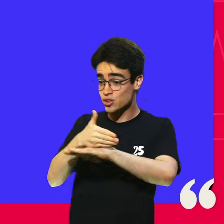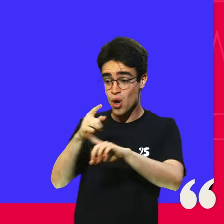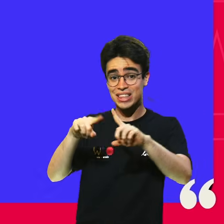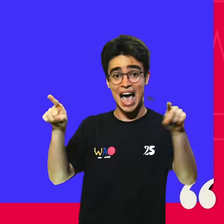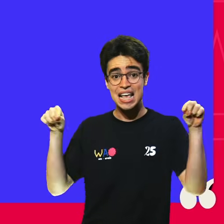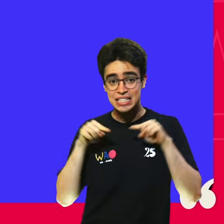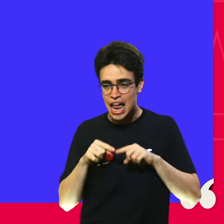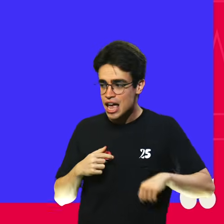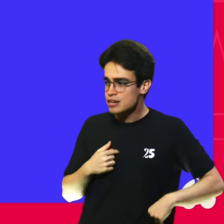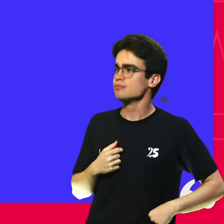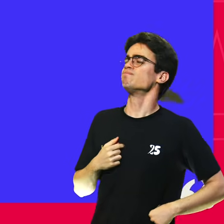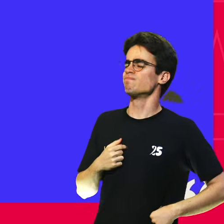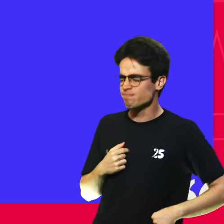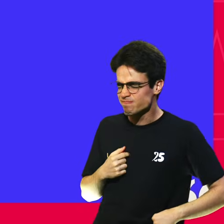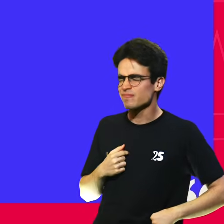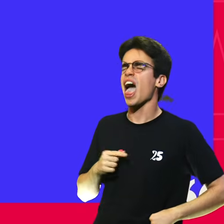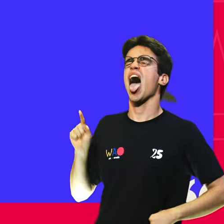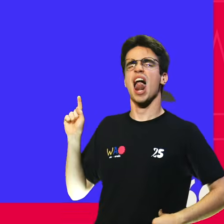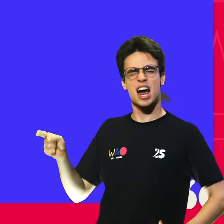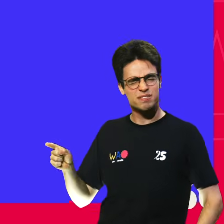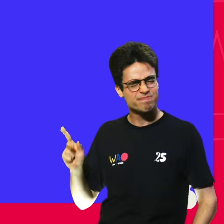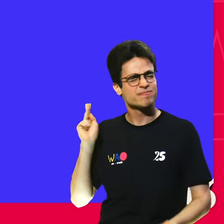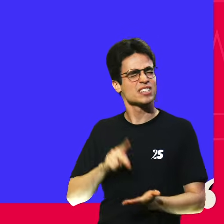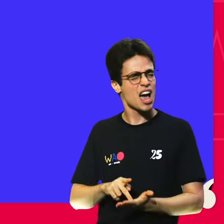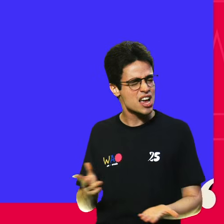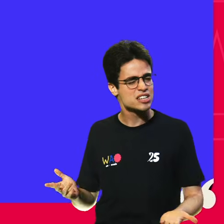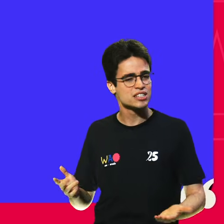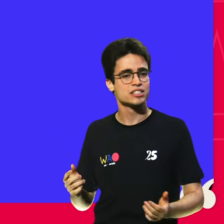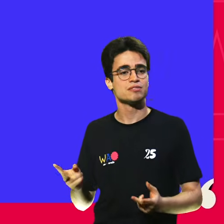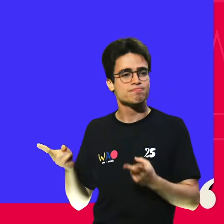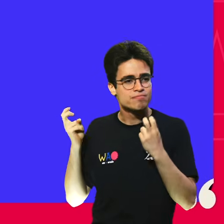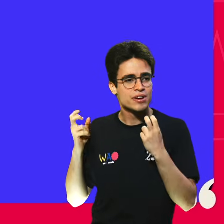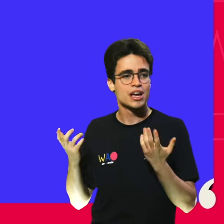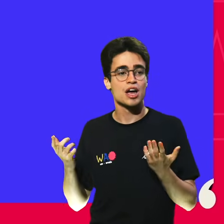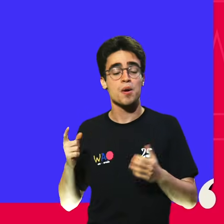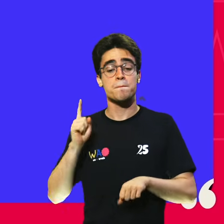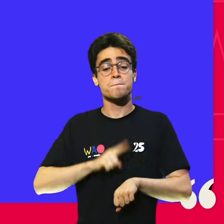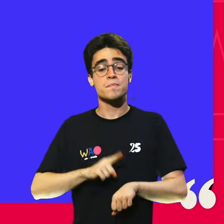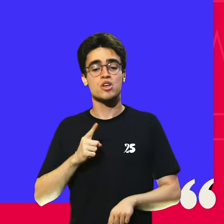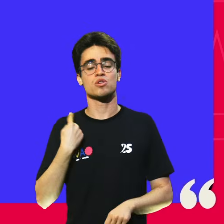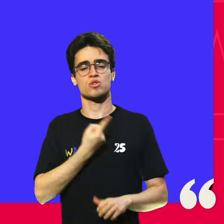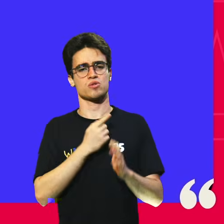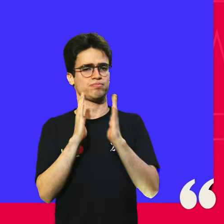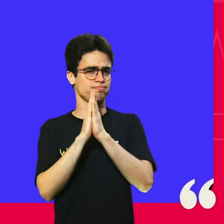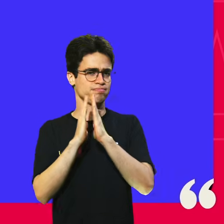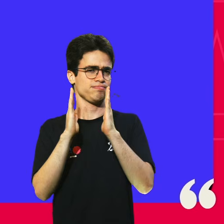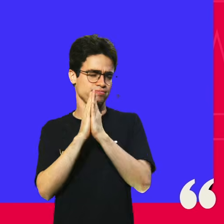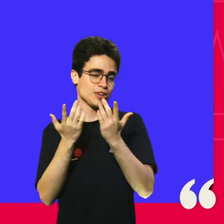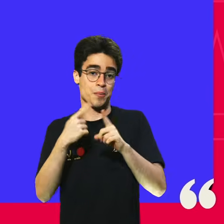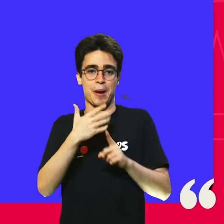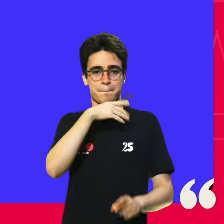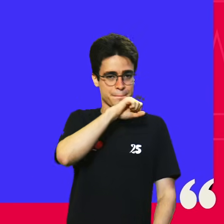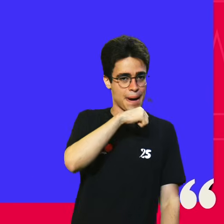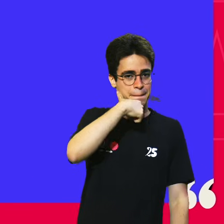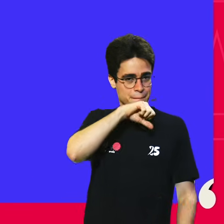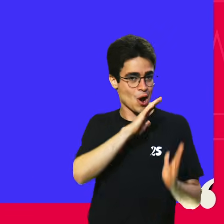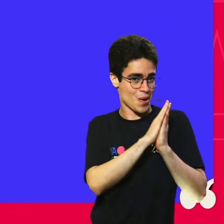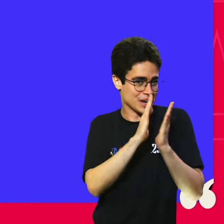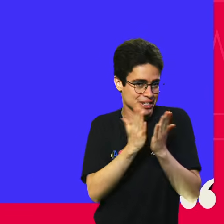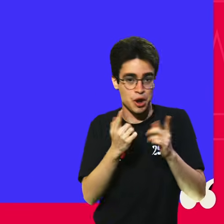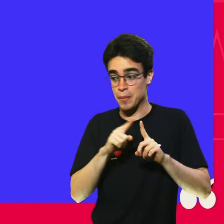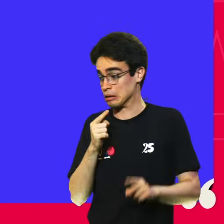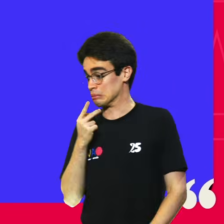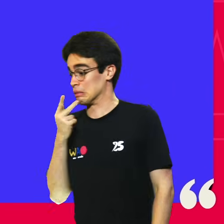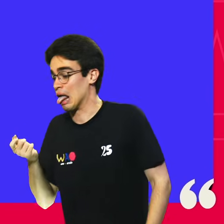Naine já sabíamos, é ela. E quando a gente começamos a orar, e oração de pai e mãe é poderosa, mas não podia falar